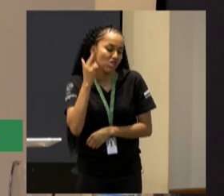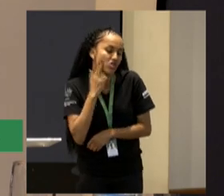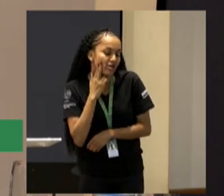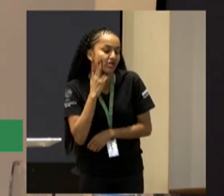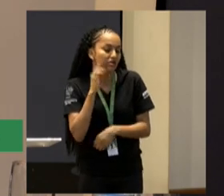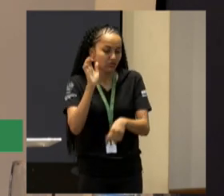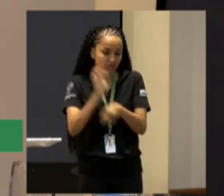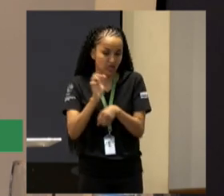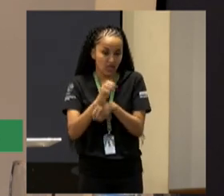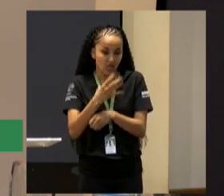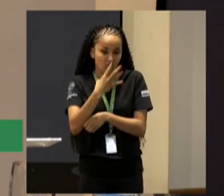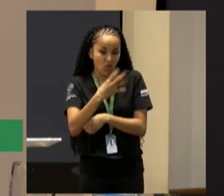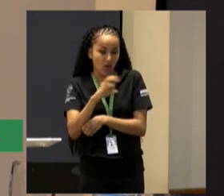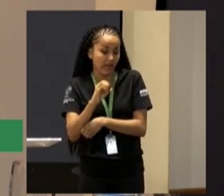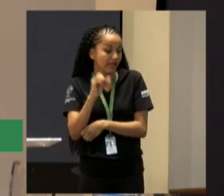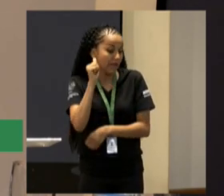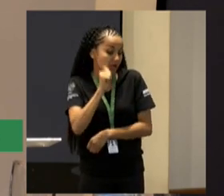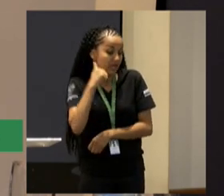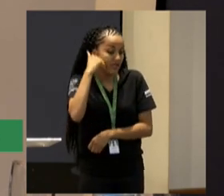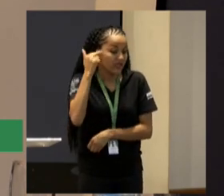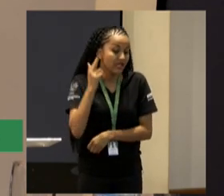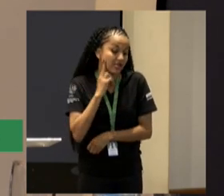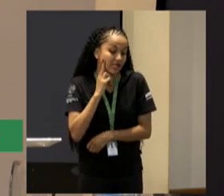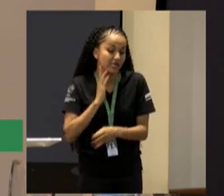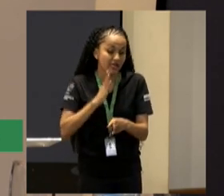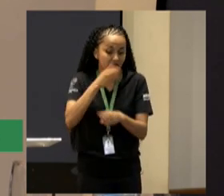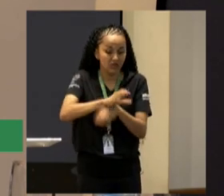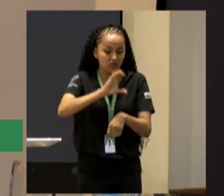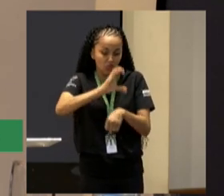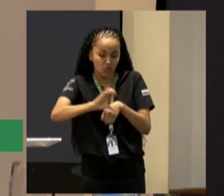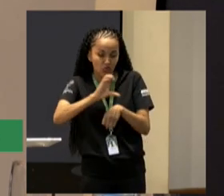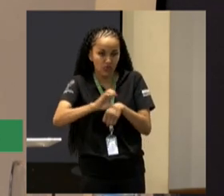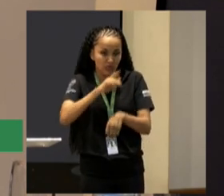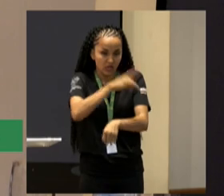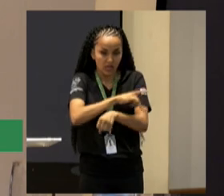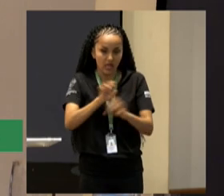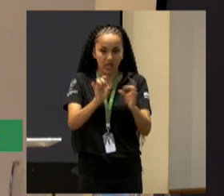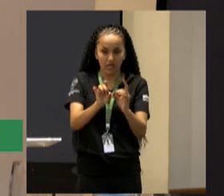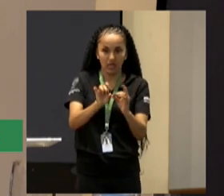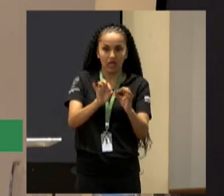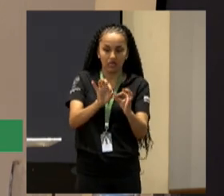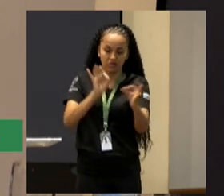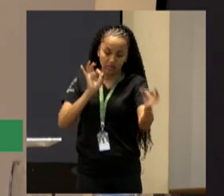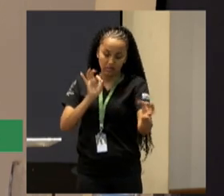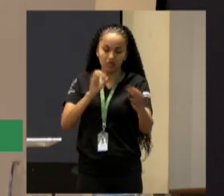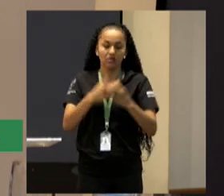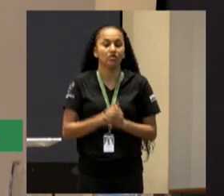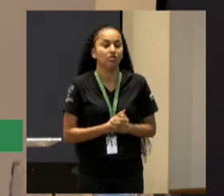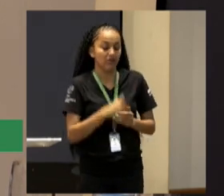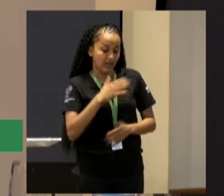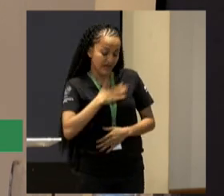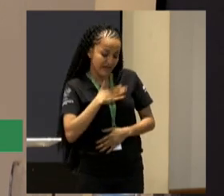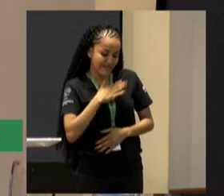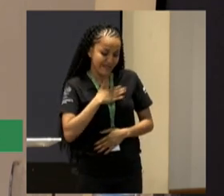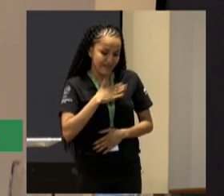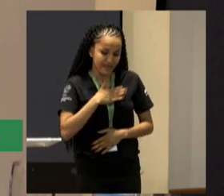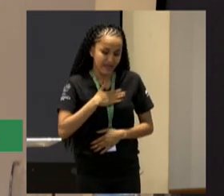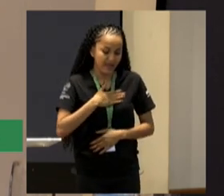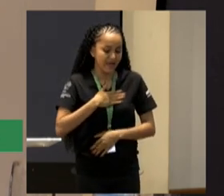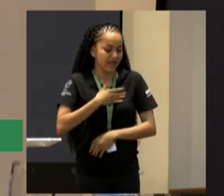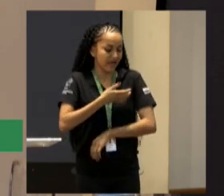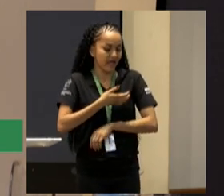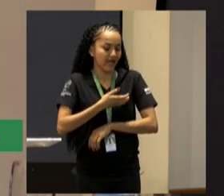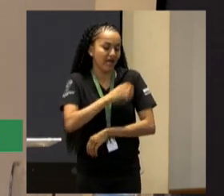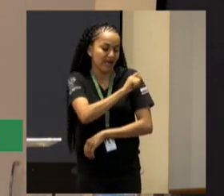do Estado, com 40 mulheres negras que ingressaram no curso de pedagogia à distância. E eu era estudante